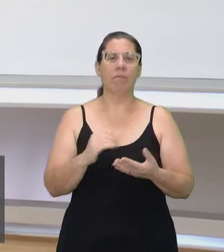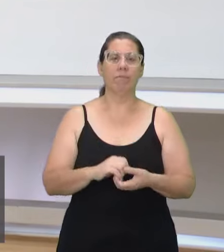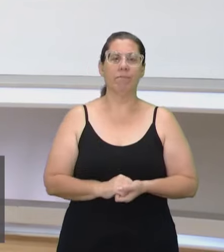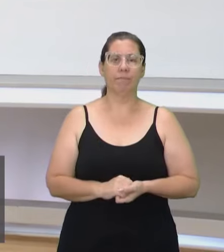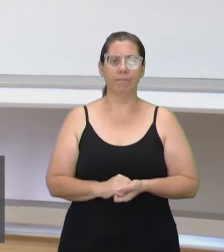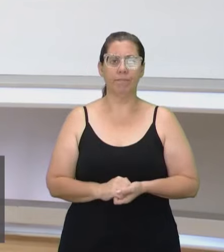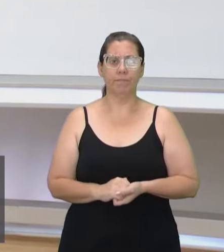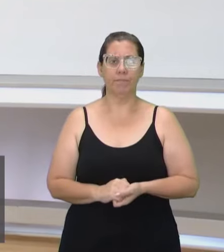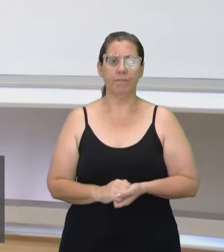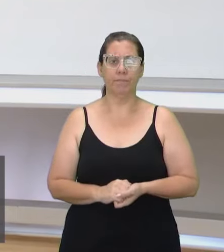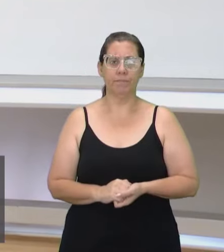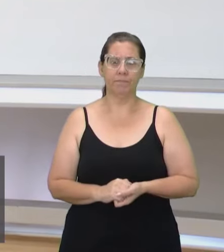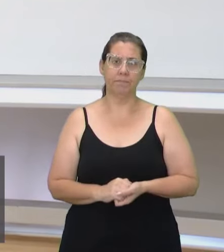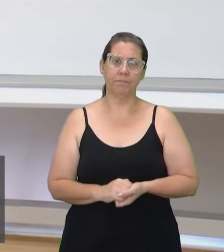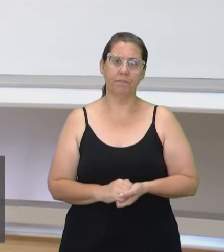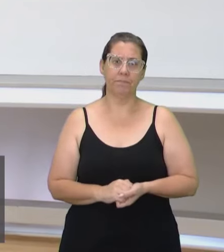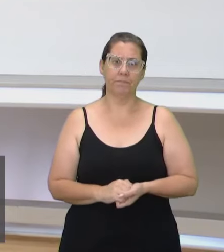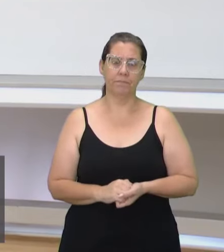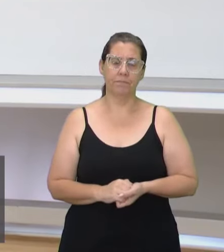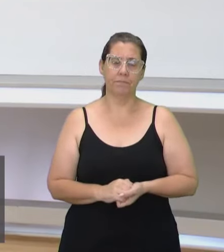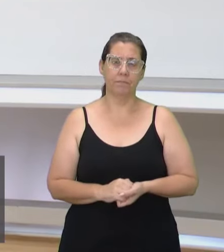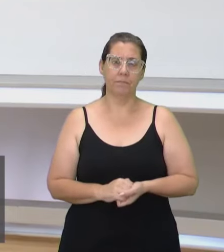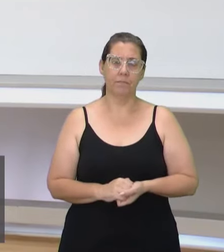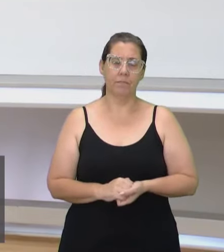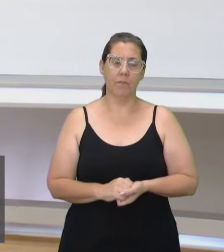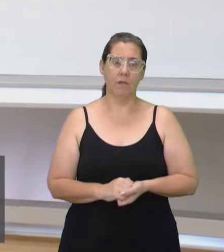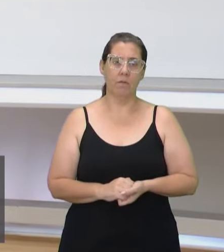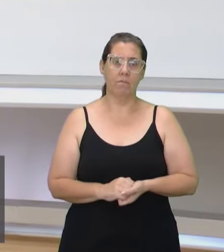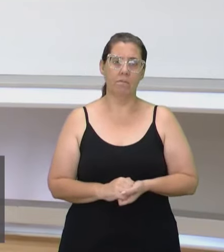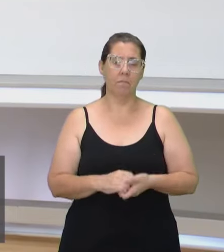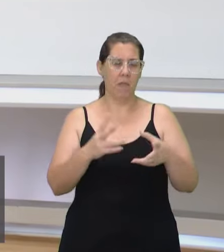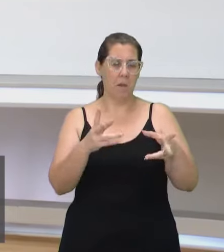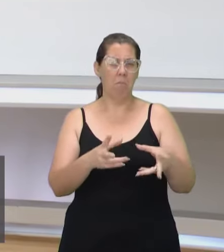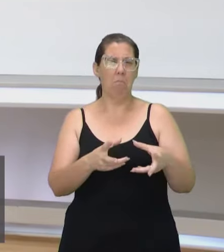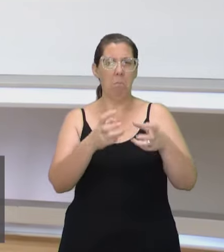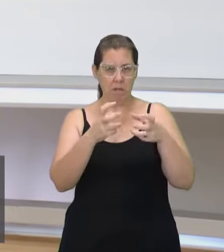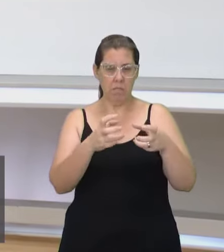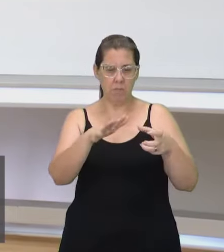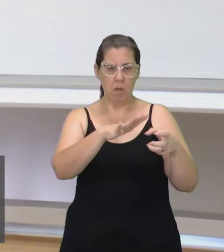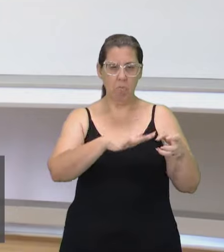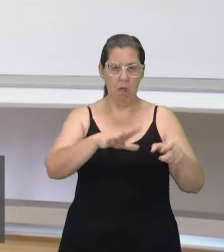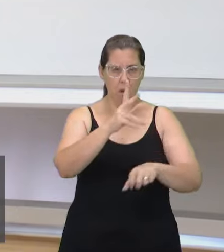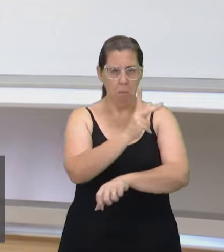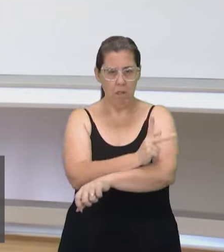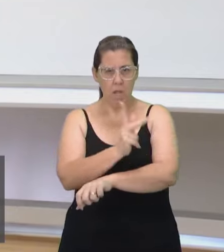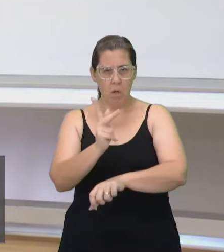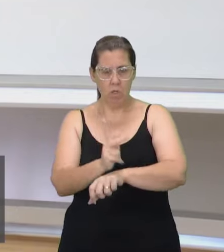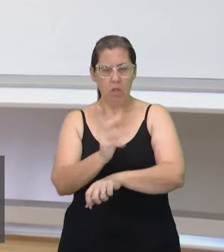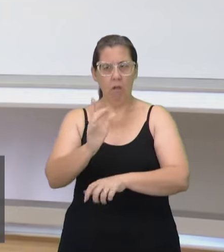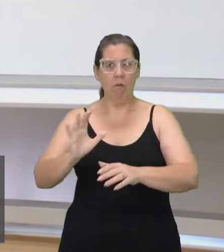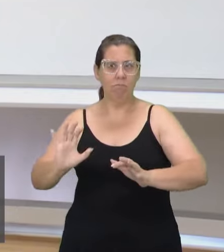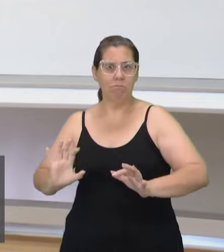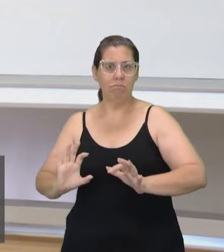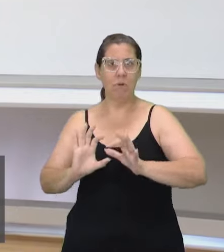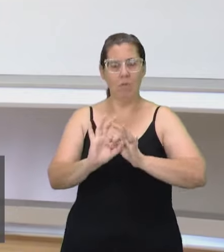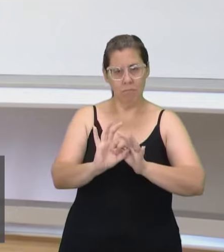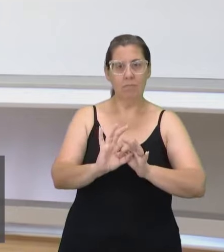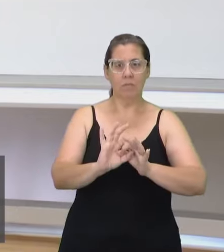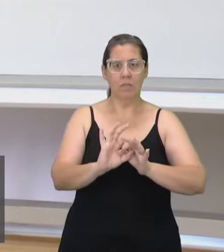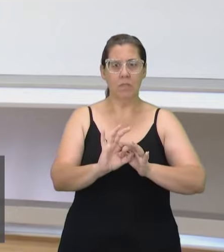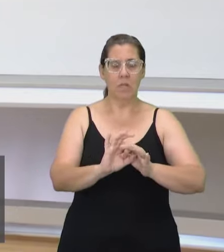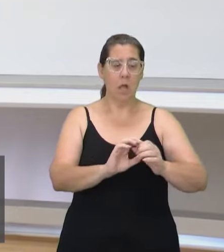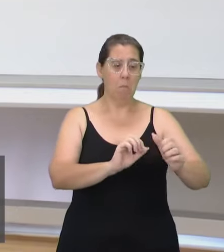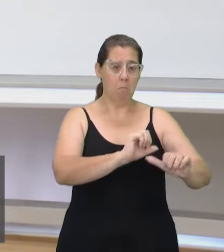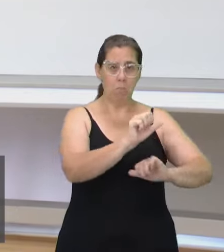com uma visão pedagógica que tenta unir tanto a própria matéria,